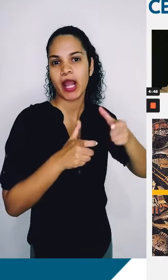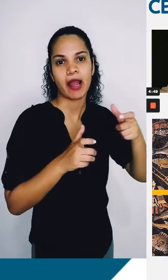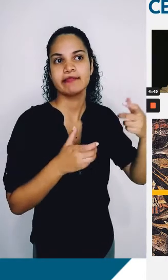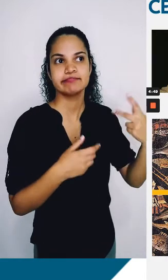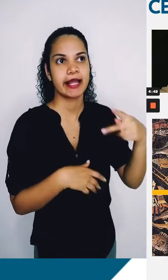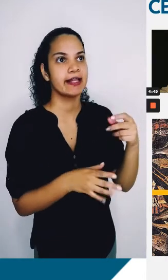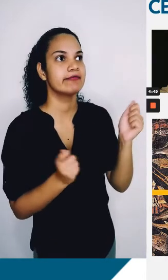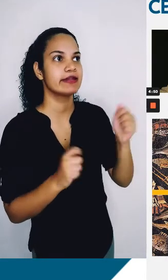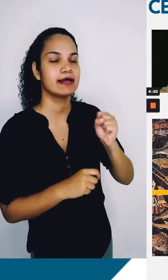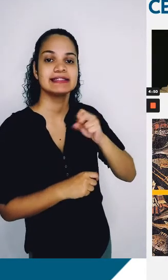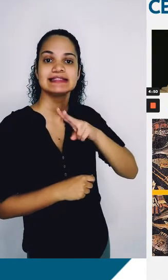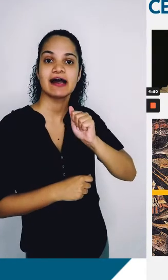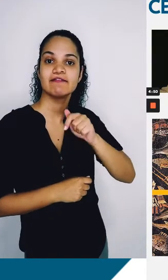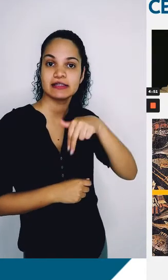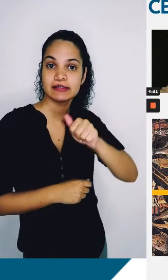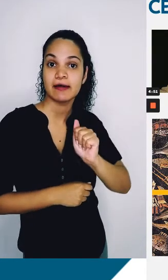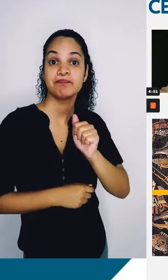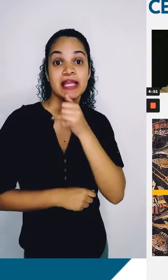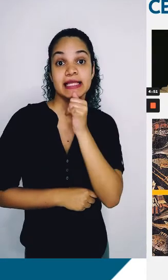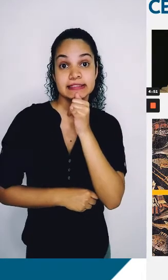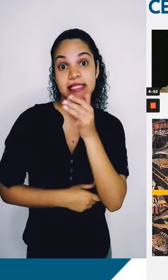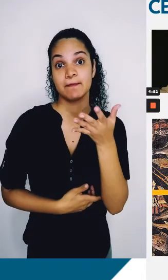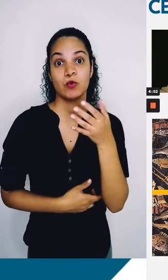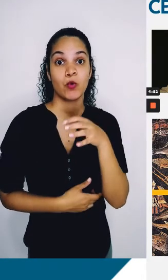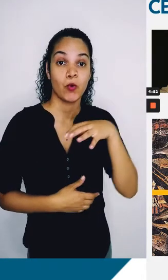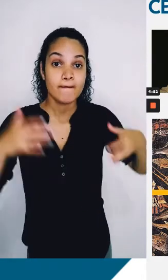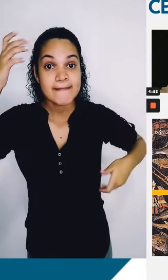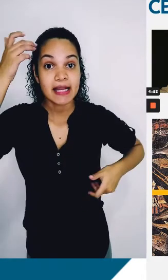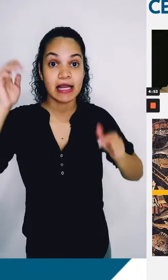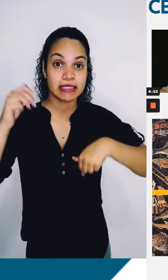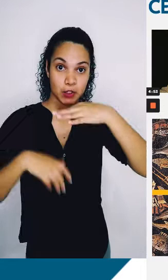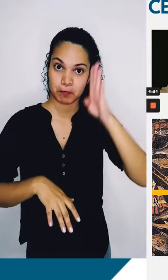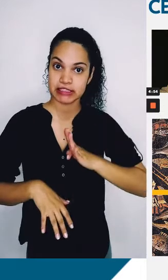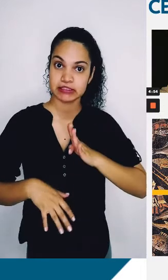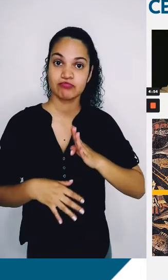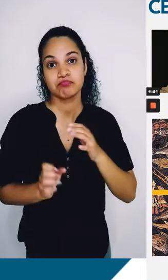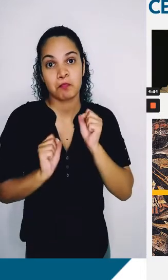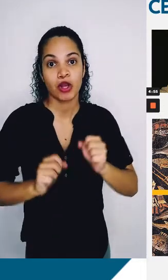gente imaginar o mico-leão dourado, trazendo aqui para o Brasil a